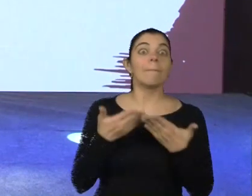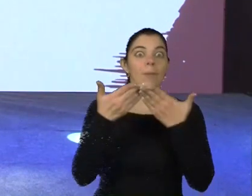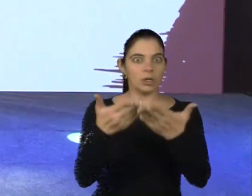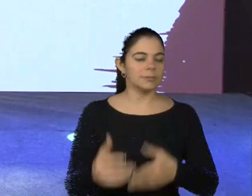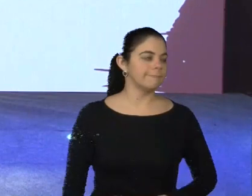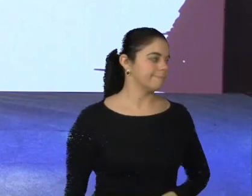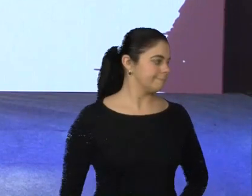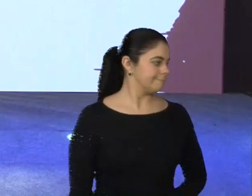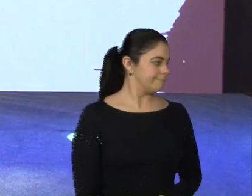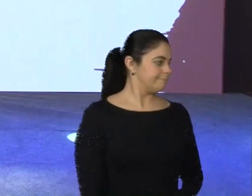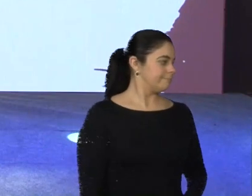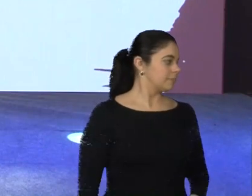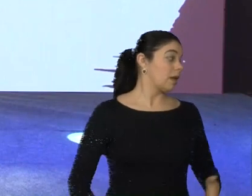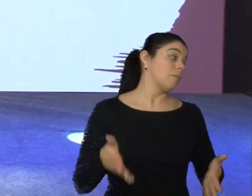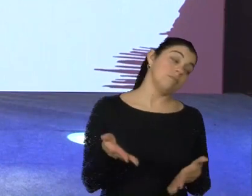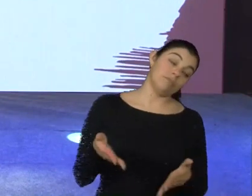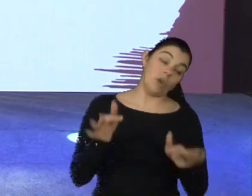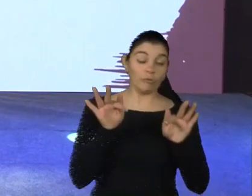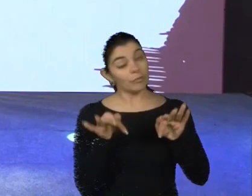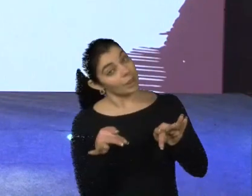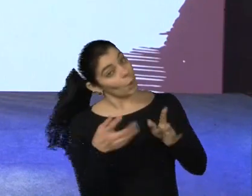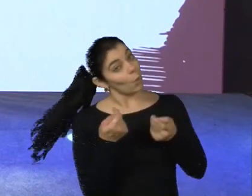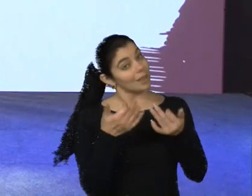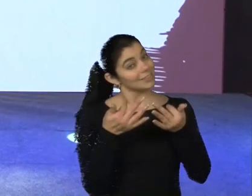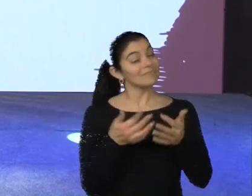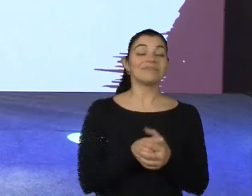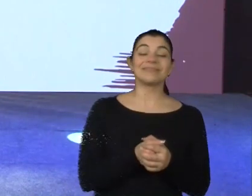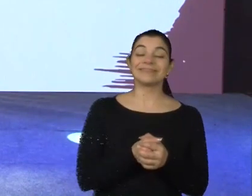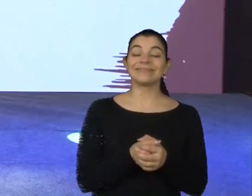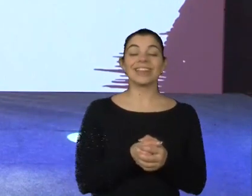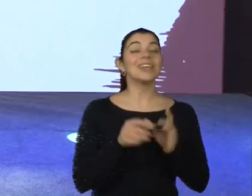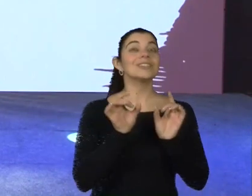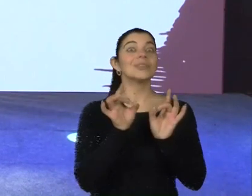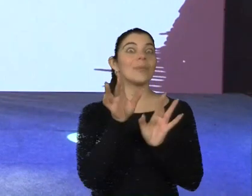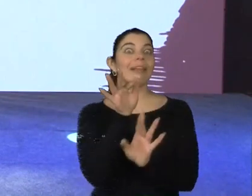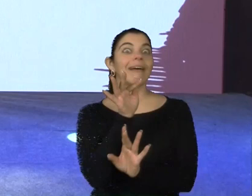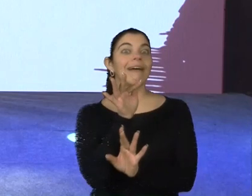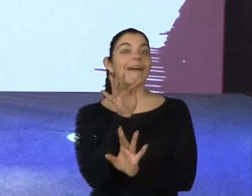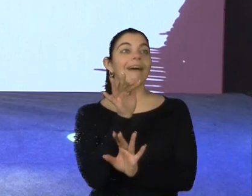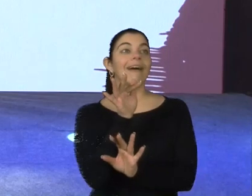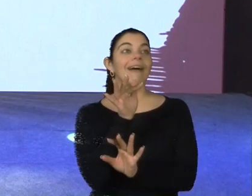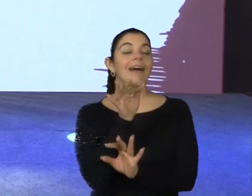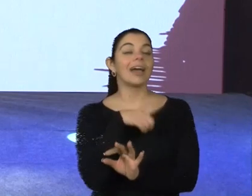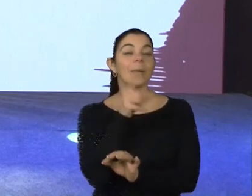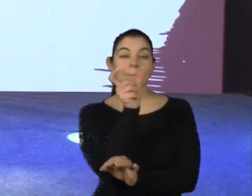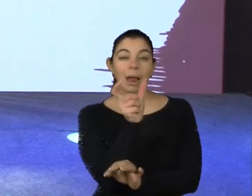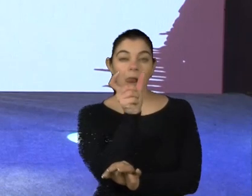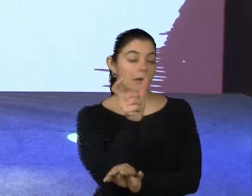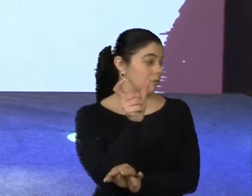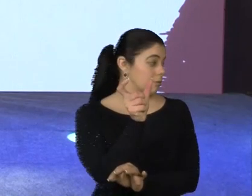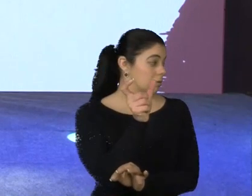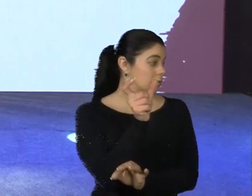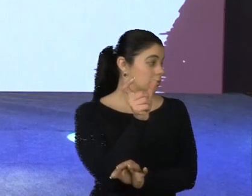depois. Enfim, só para a gente terminar, eu aprendi esse termo, essa palavra,